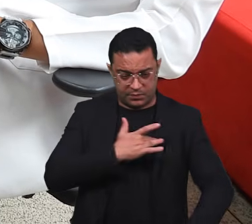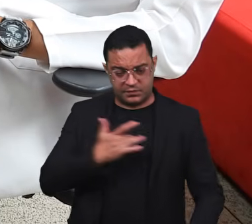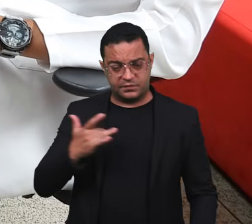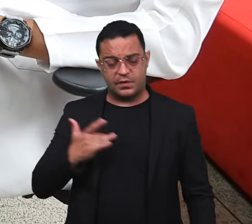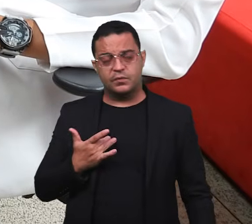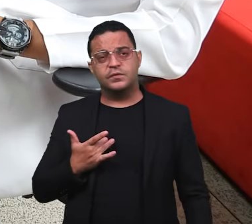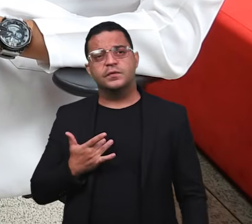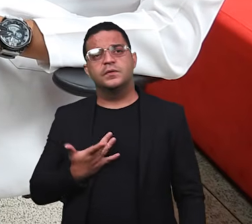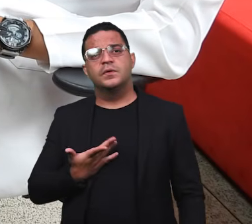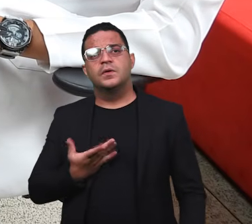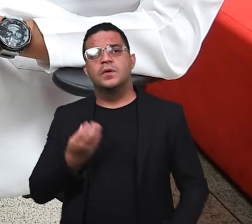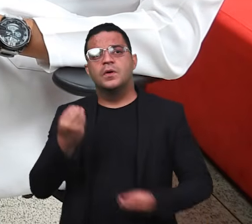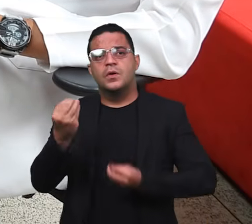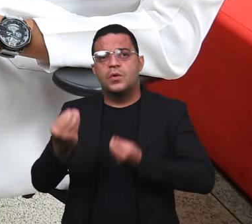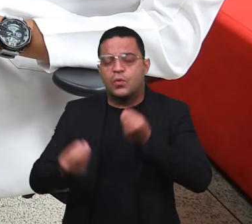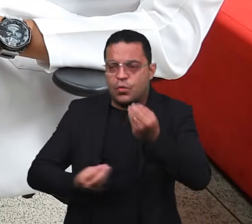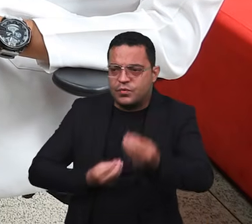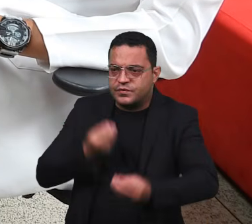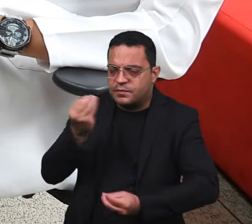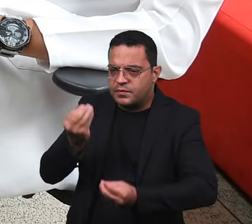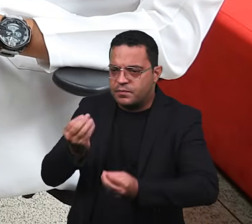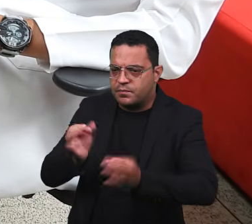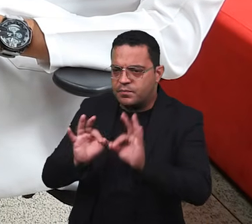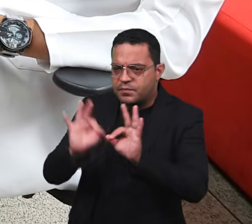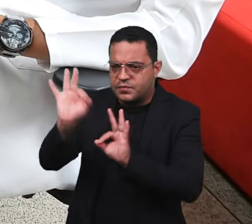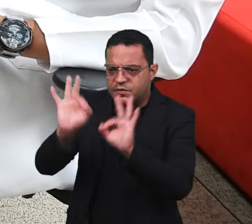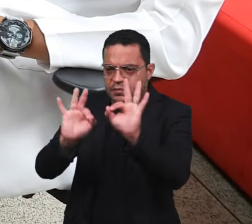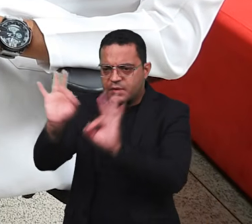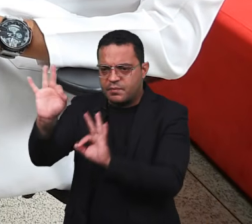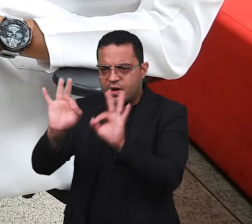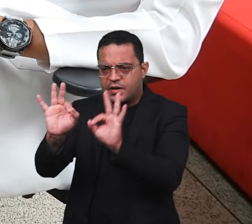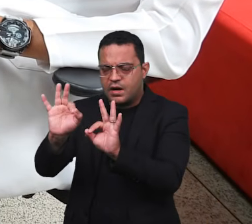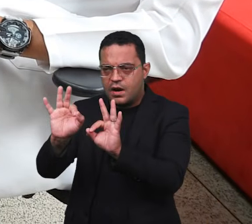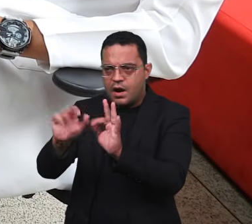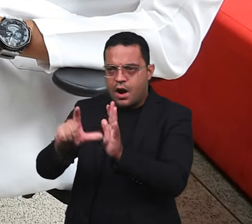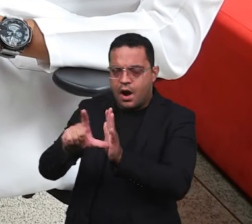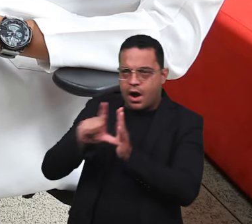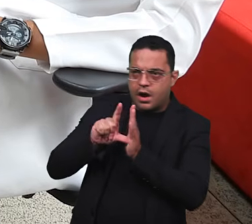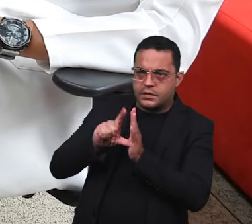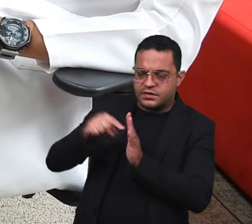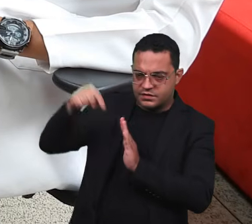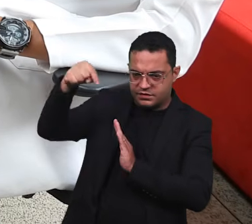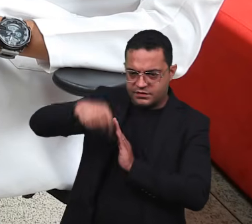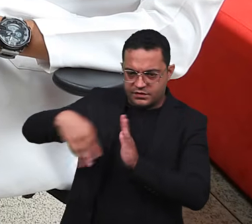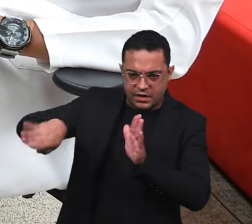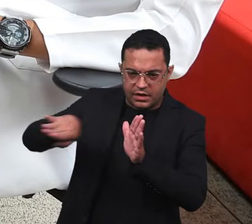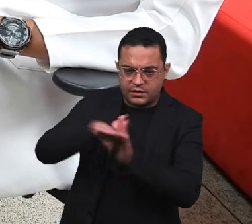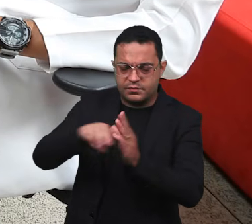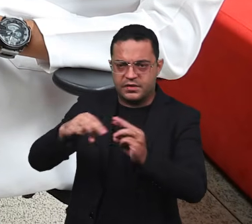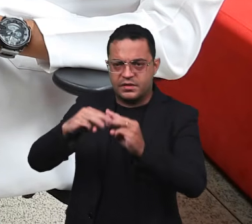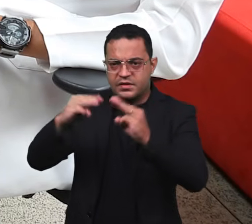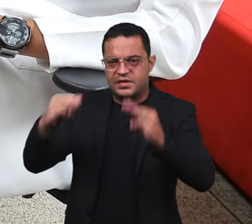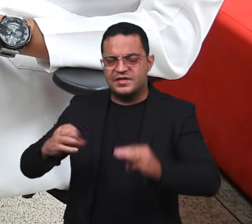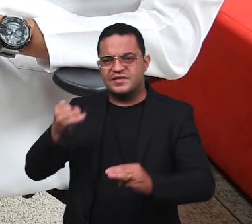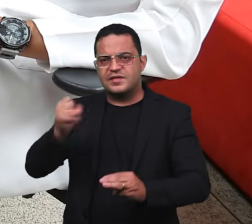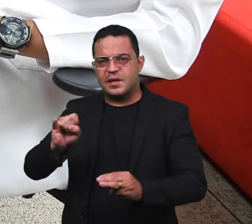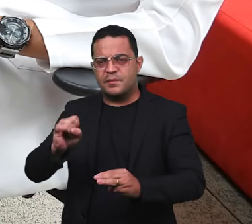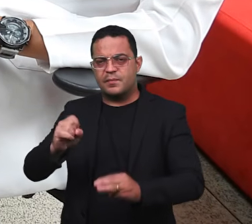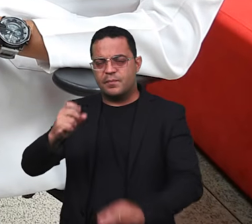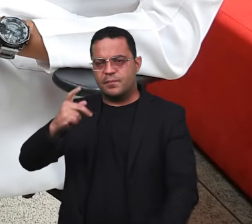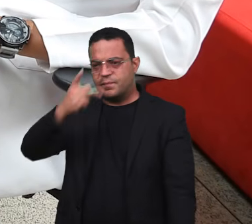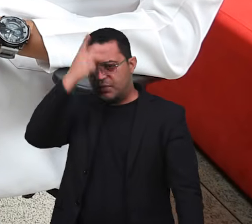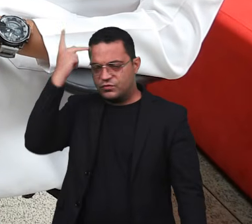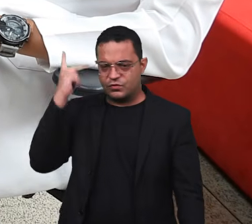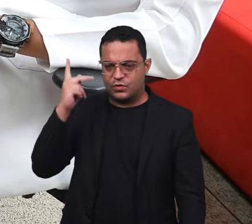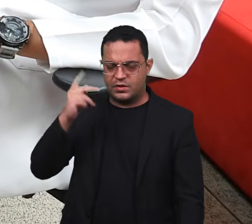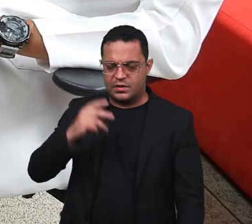saúde, né? Preparo para subir para o Manaim. Como é que deve ser esse preparo? As pessoas que têm doenças, as